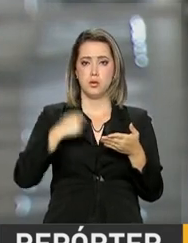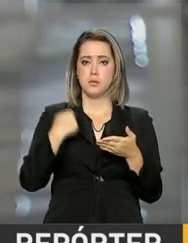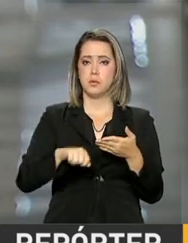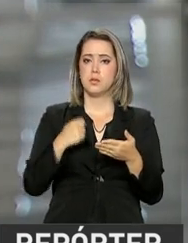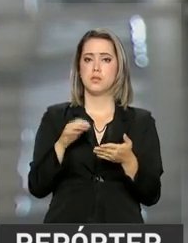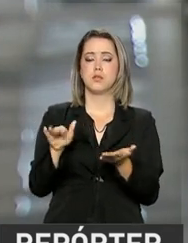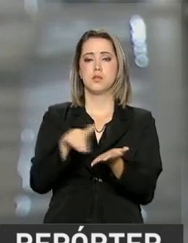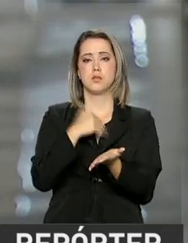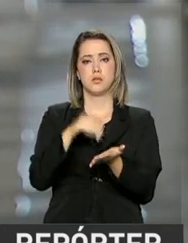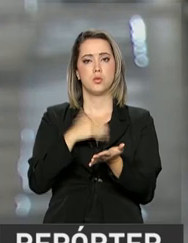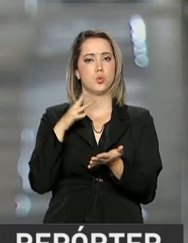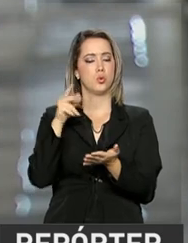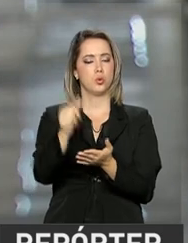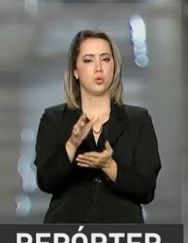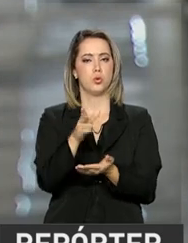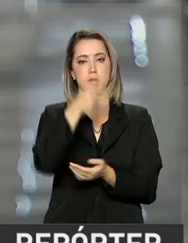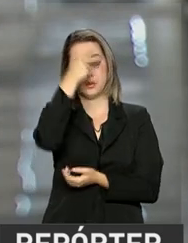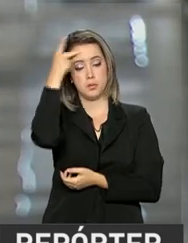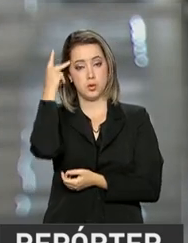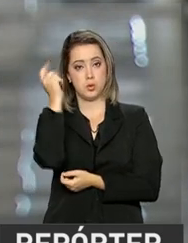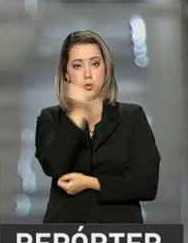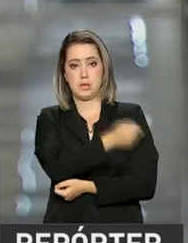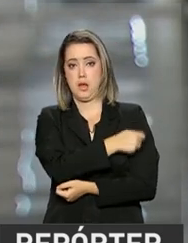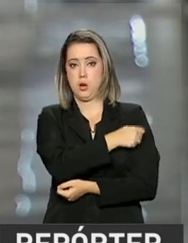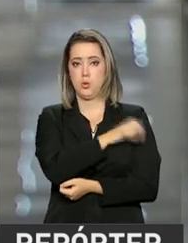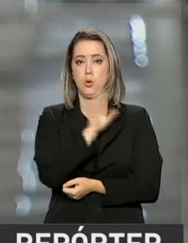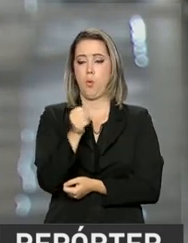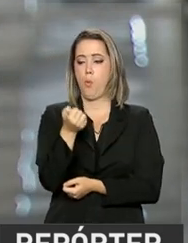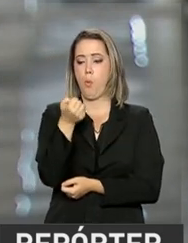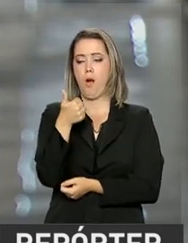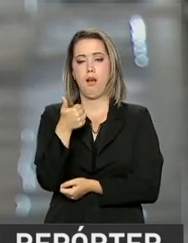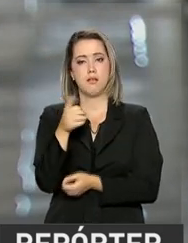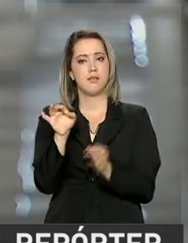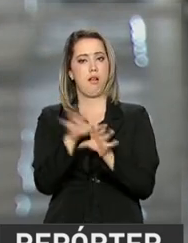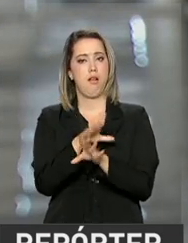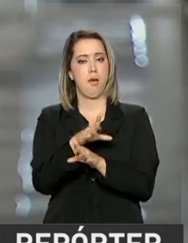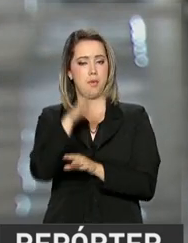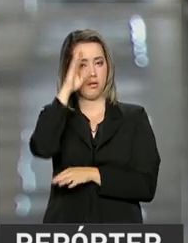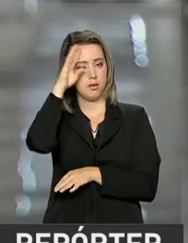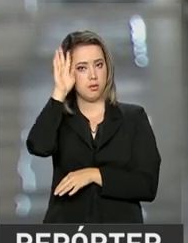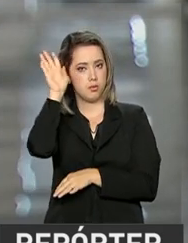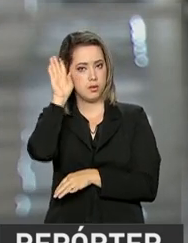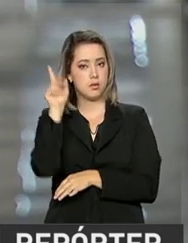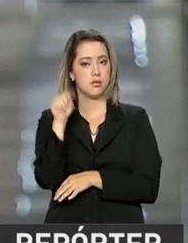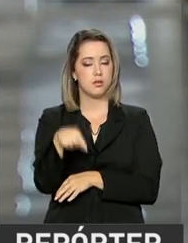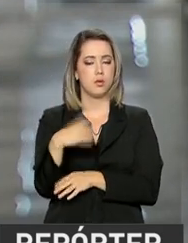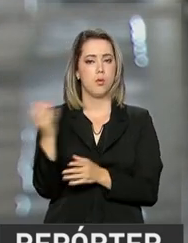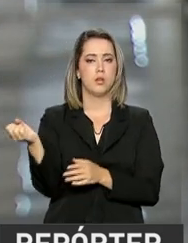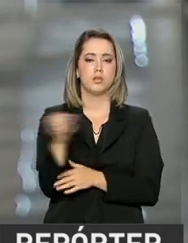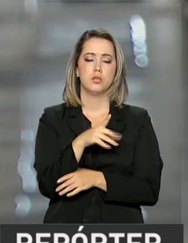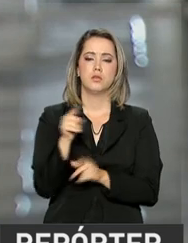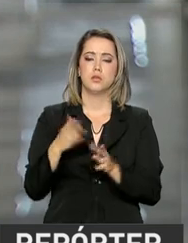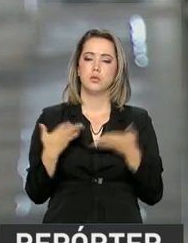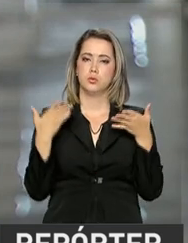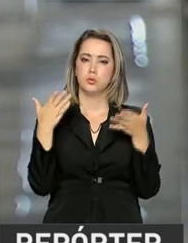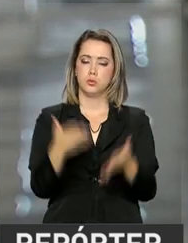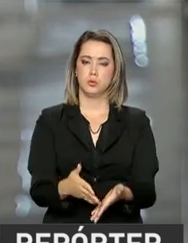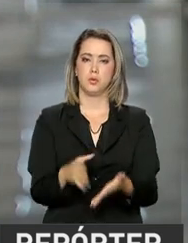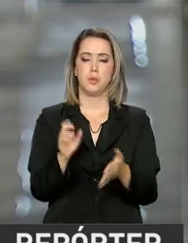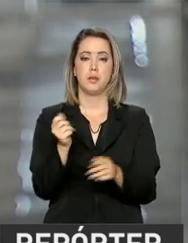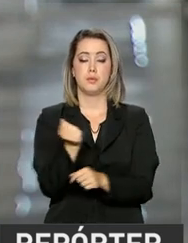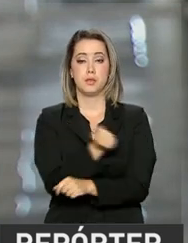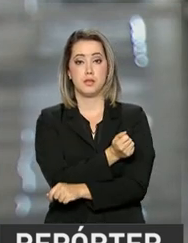estudantes que estão concluindo cursos de graduação e a novidade do enad Este ano é a participação do